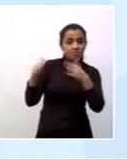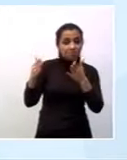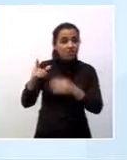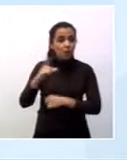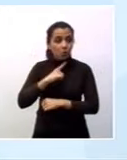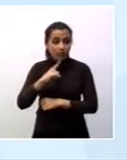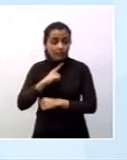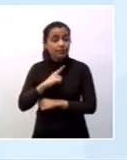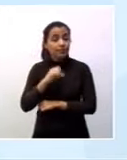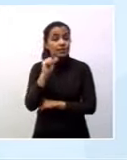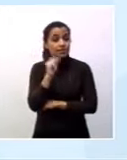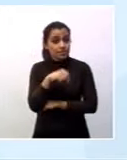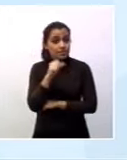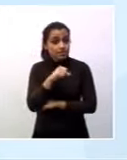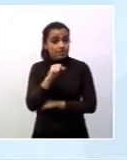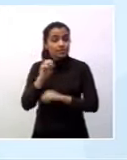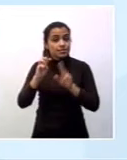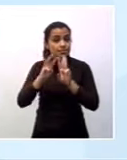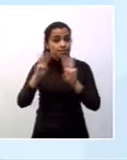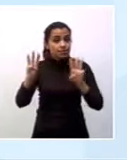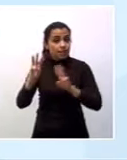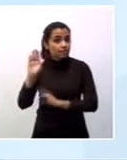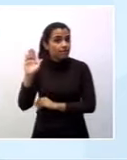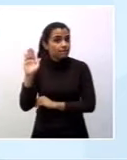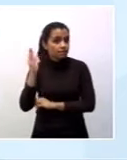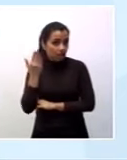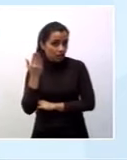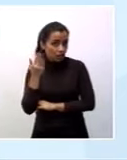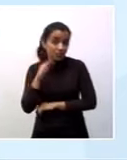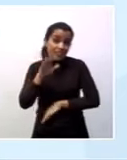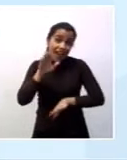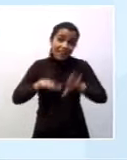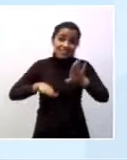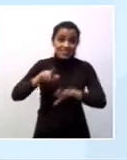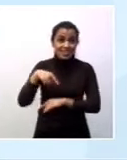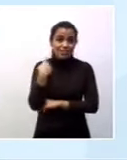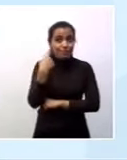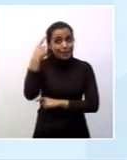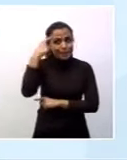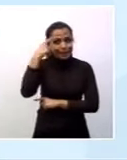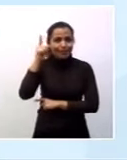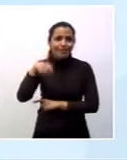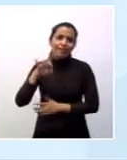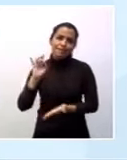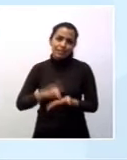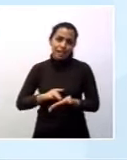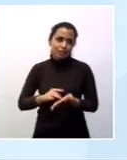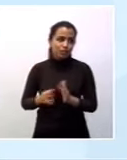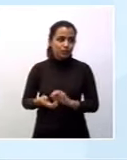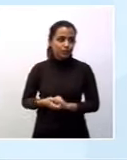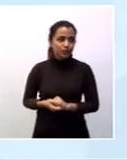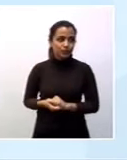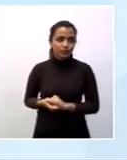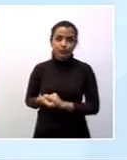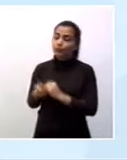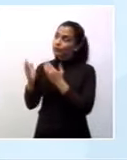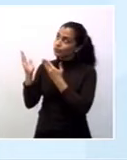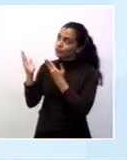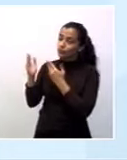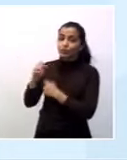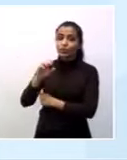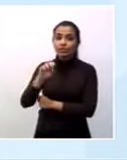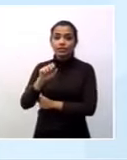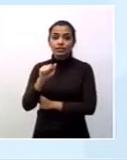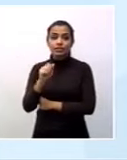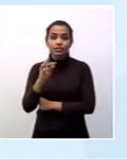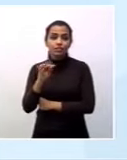réplicas de sites que a gente termicamente trek são confiáveis tá e pode passar para o próximo a satírica quando